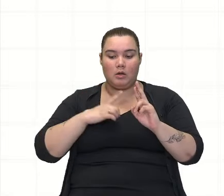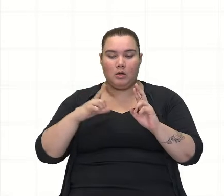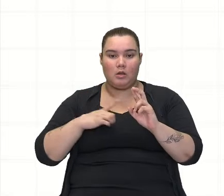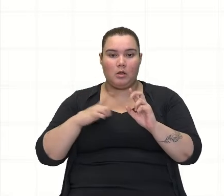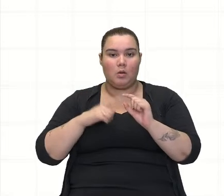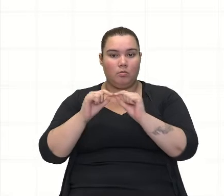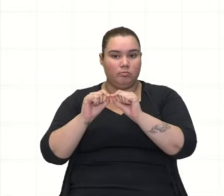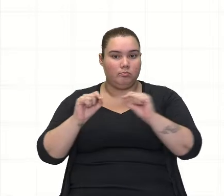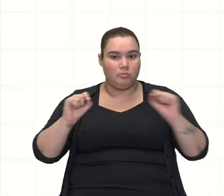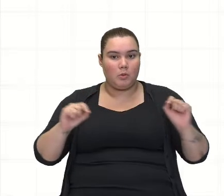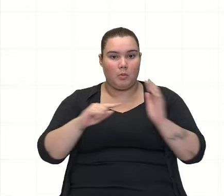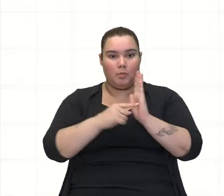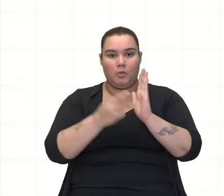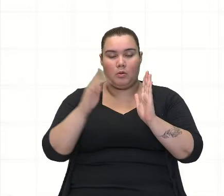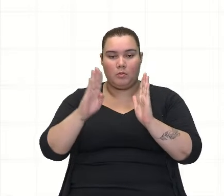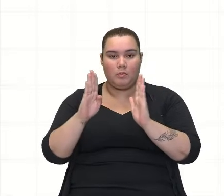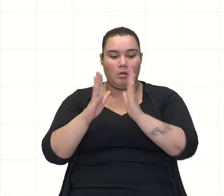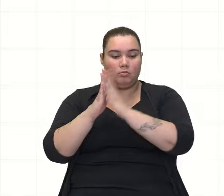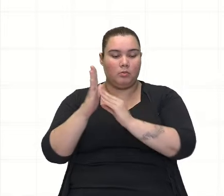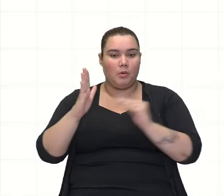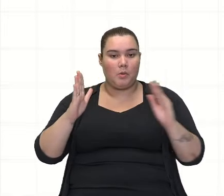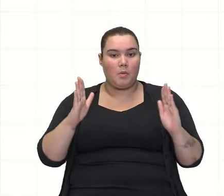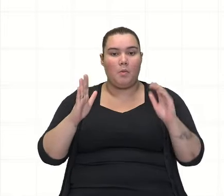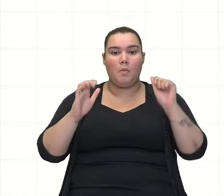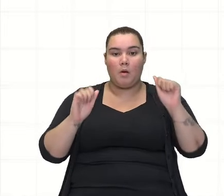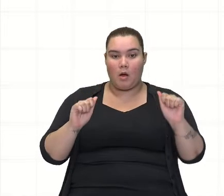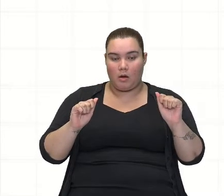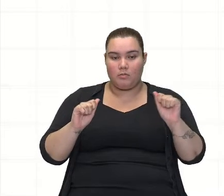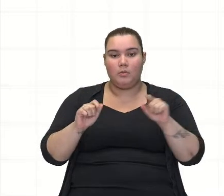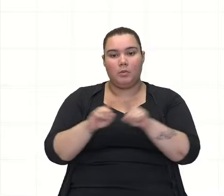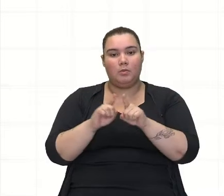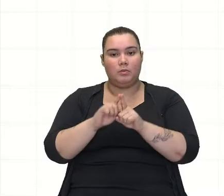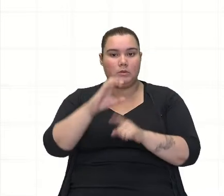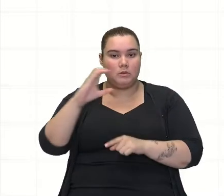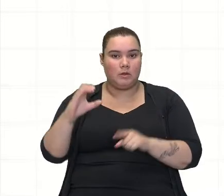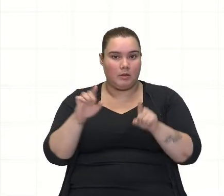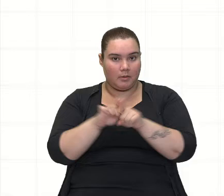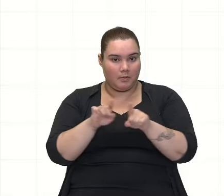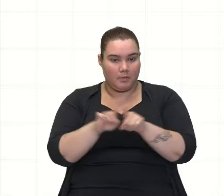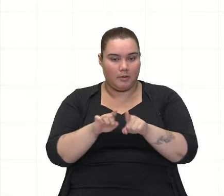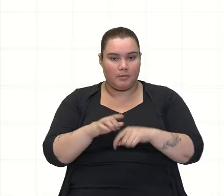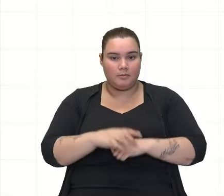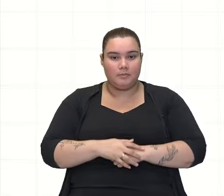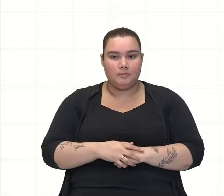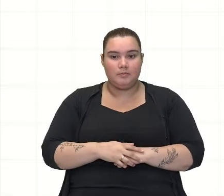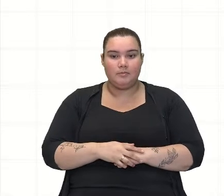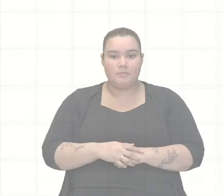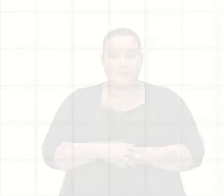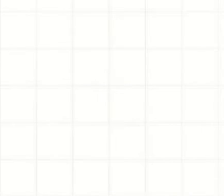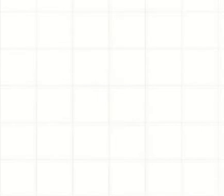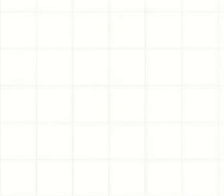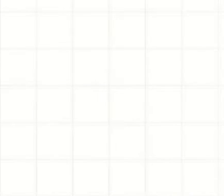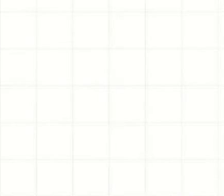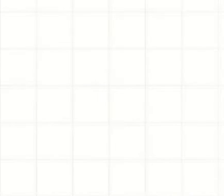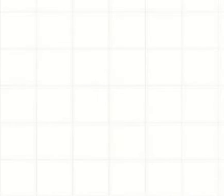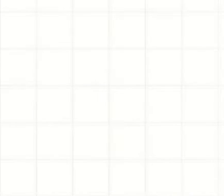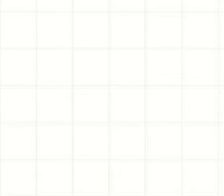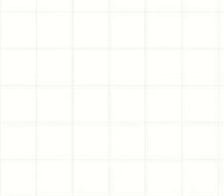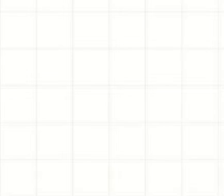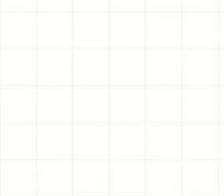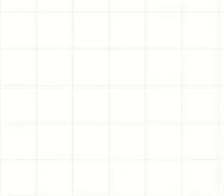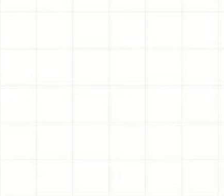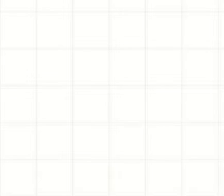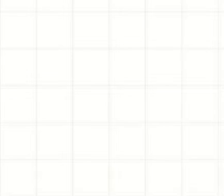B, nós verificamos que ele é simétrico do ponto A e o ponto C também. Né? dizer que ele é simétrico do ponto D.